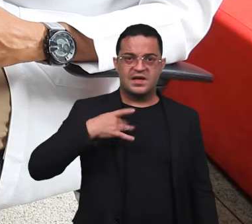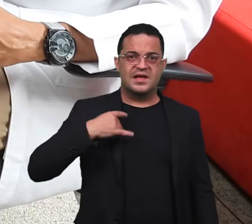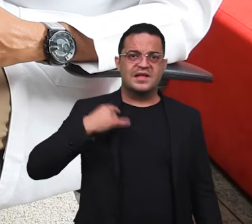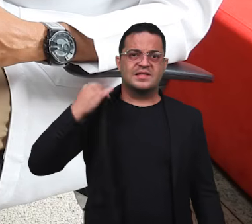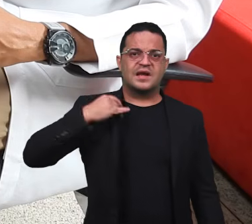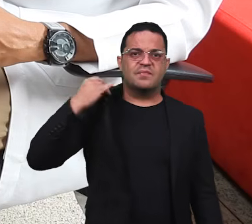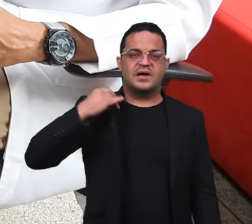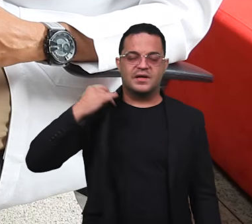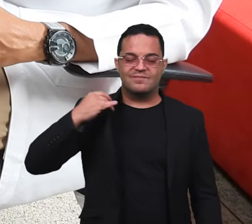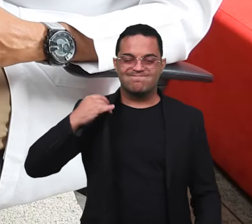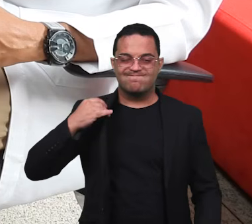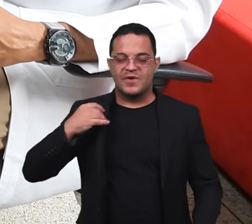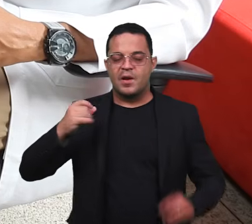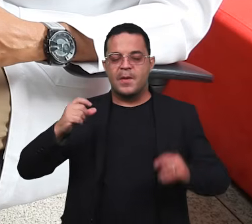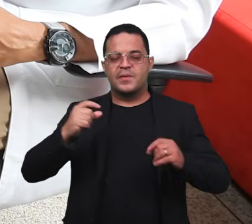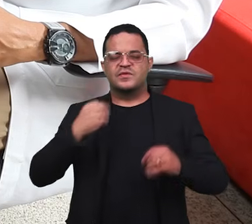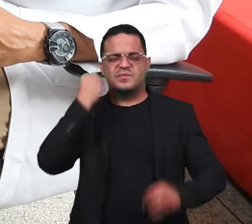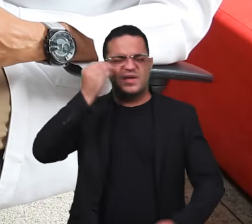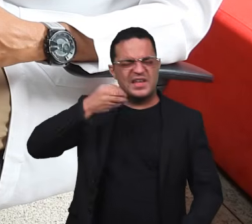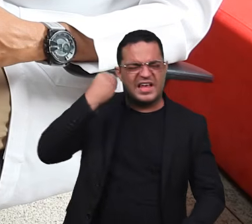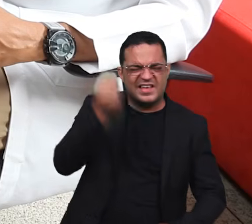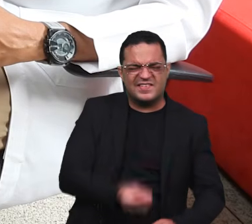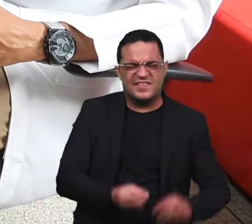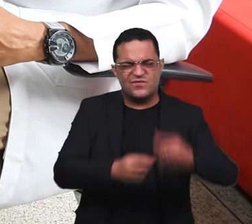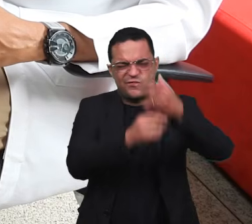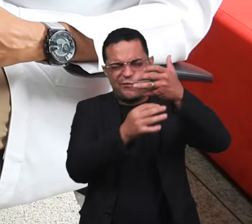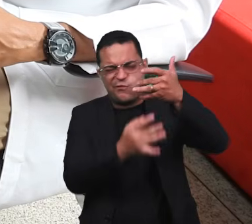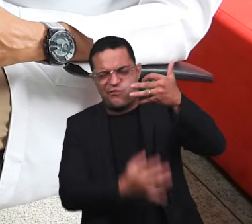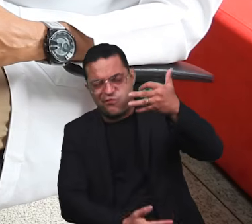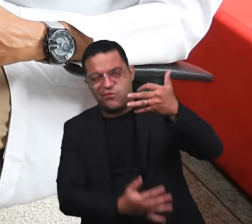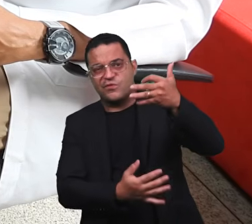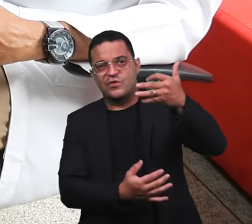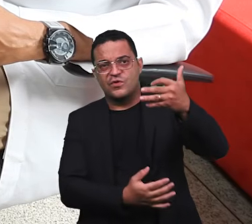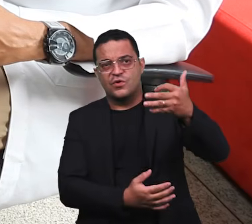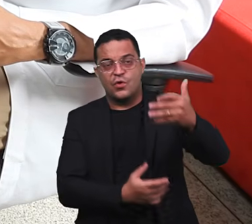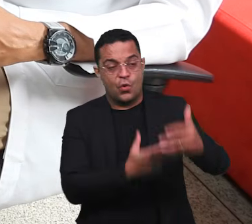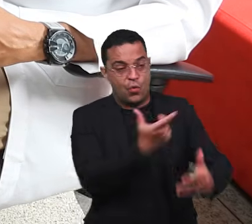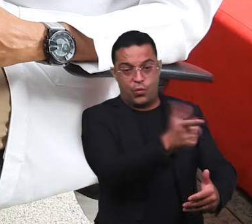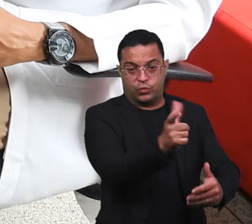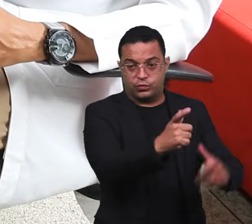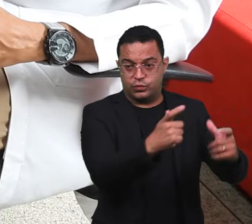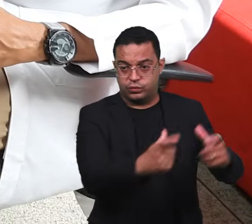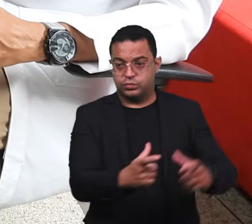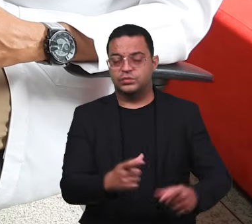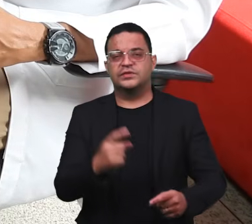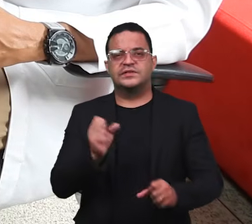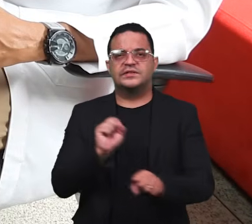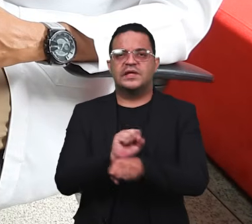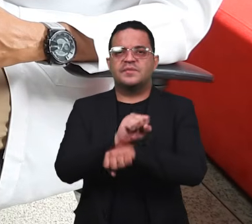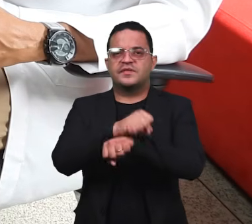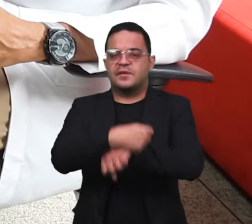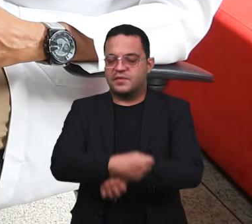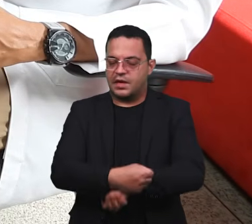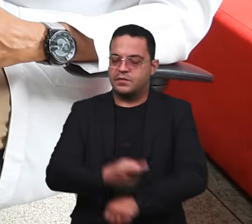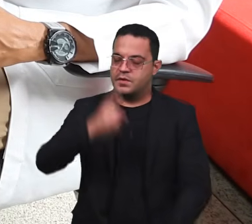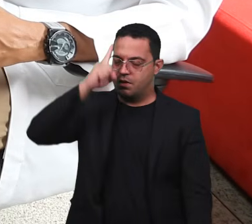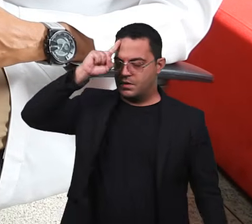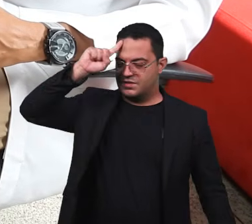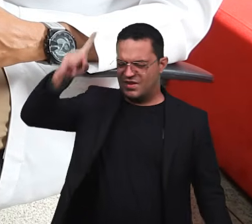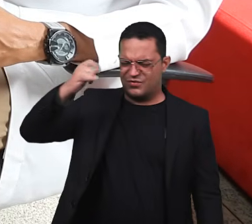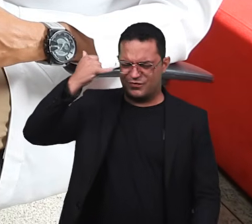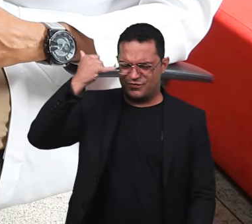Quem vem para cá para trabalhar é cercado das experiências com os índios. Não há um Manaim que nós